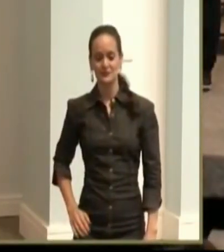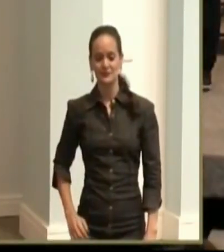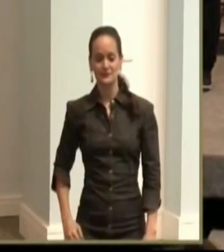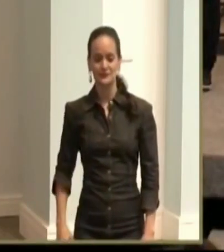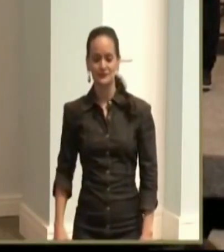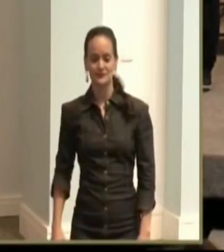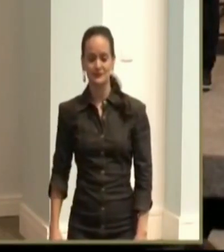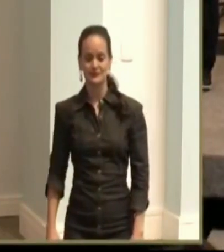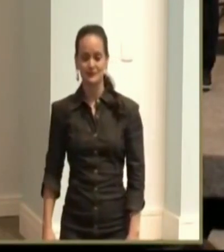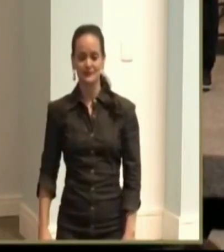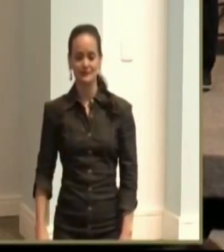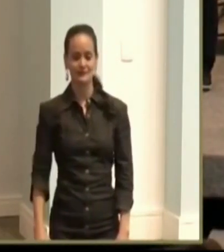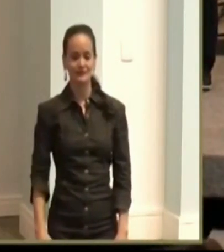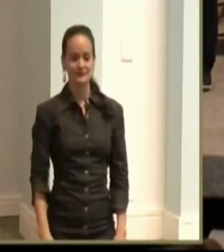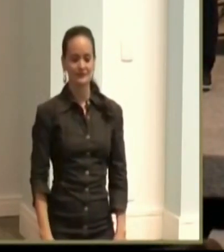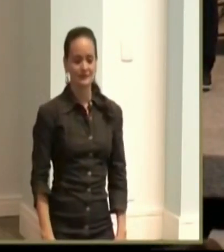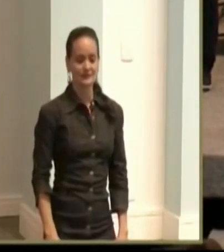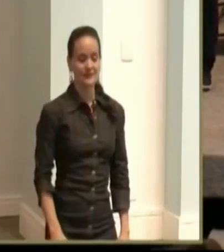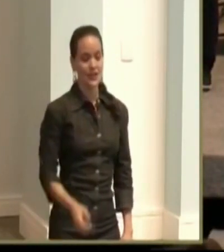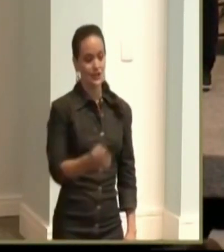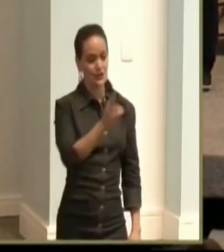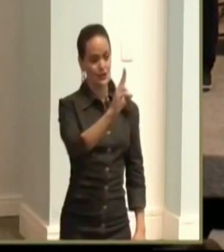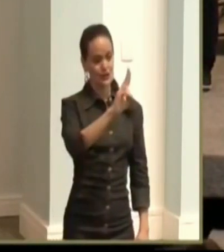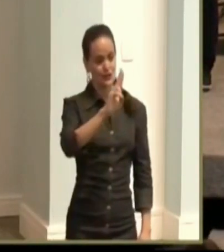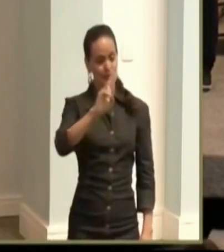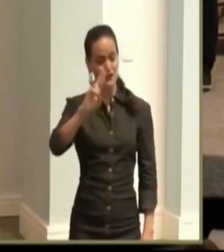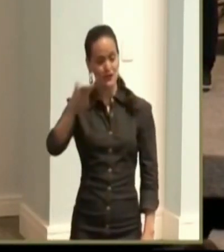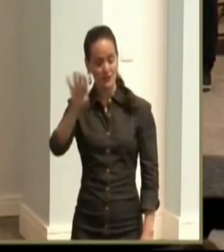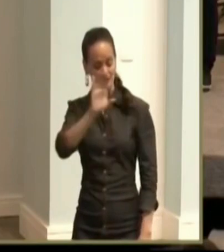Cristo, oh,